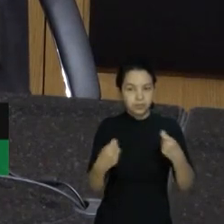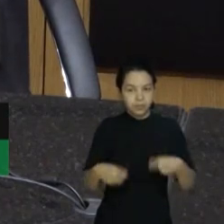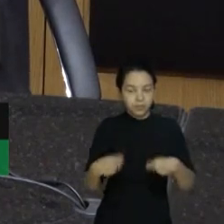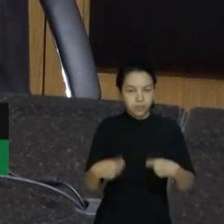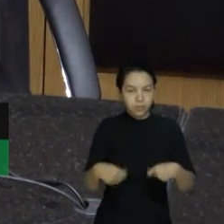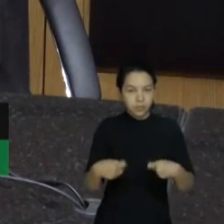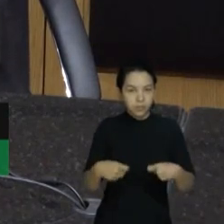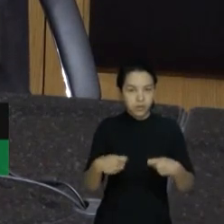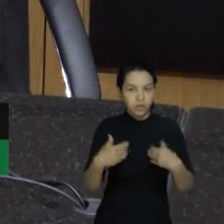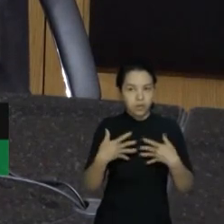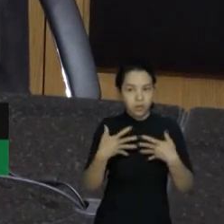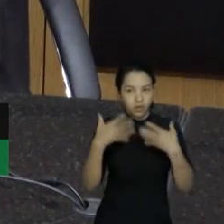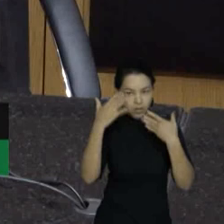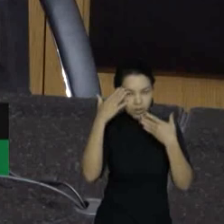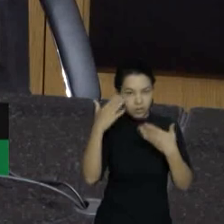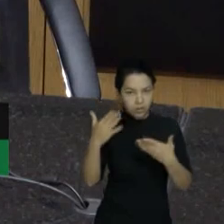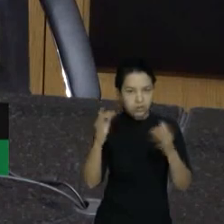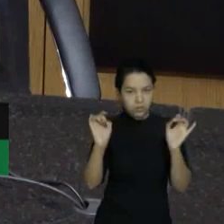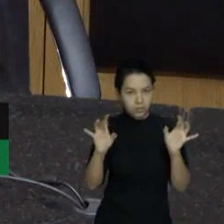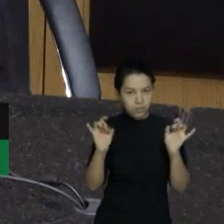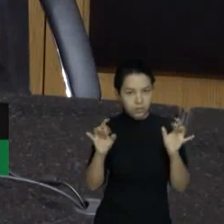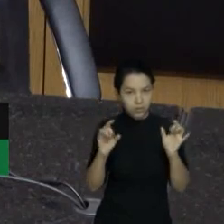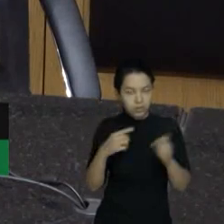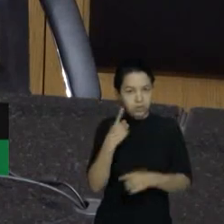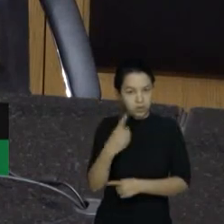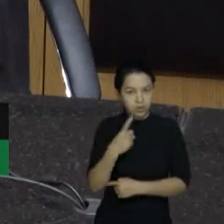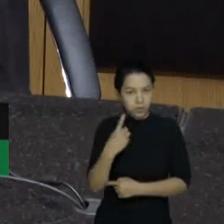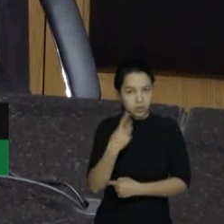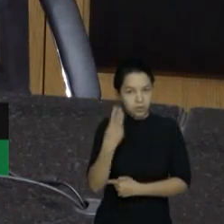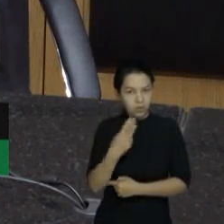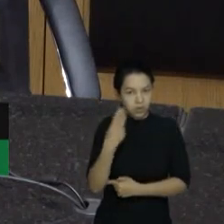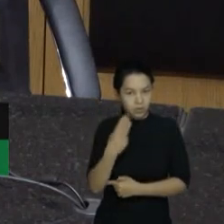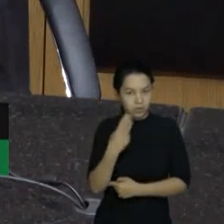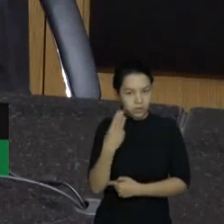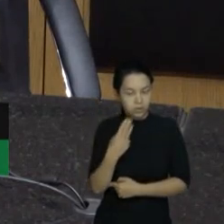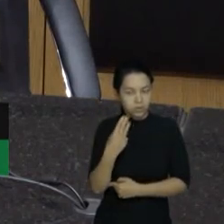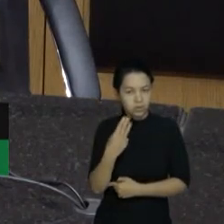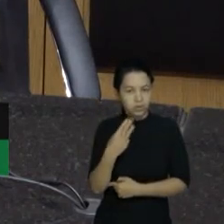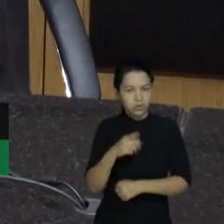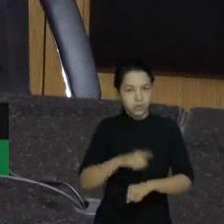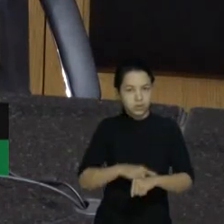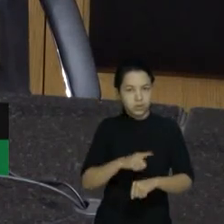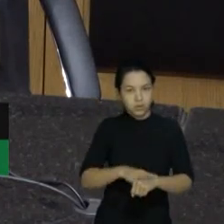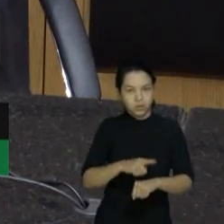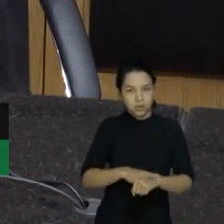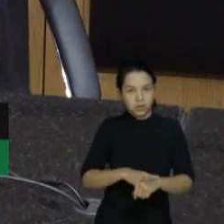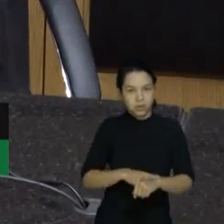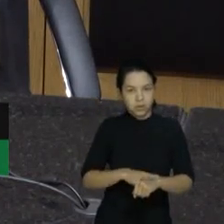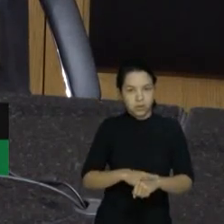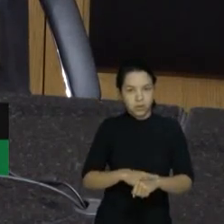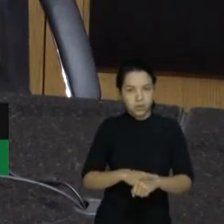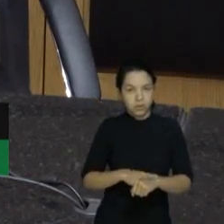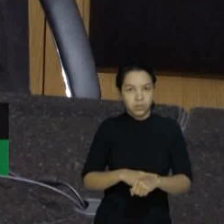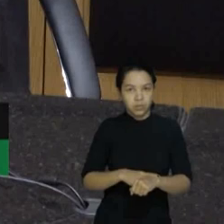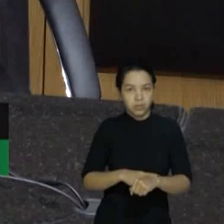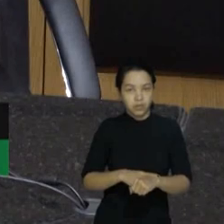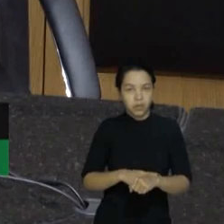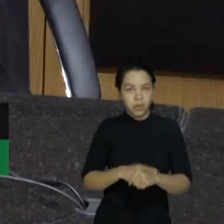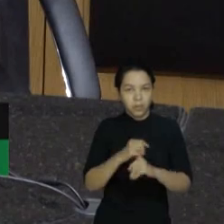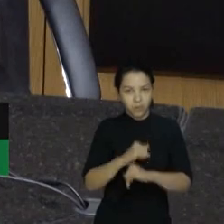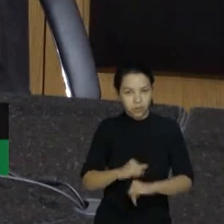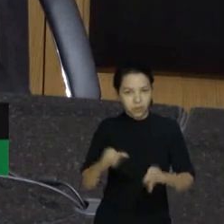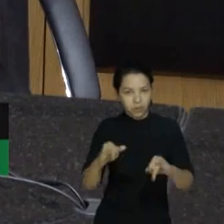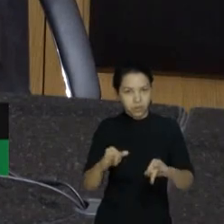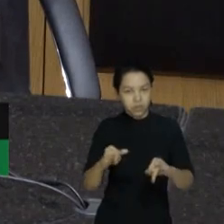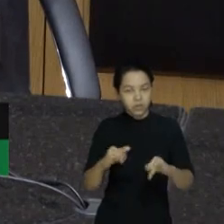de agradecer essa oportunidade ao deputado Márcio Machado por esse tempo precioso para uma manifestação que é